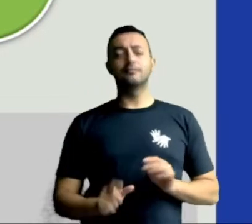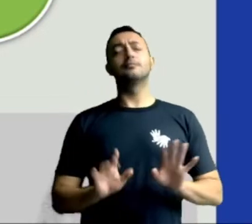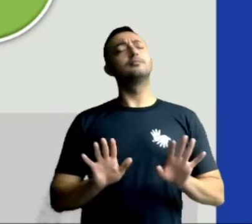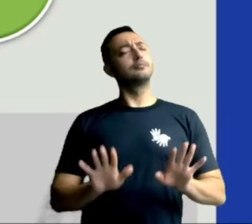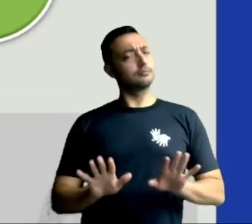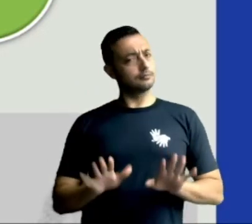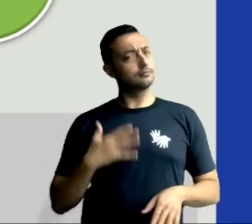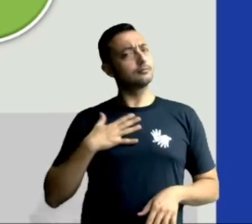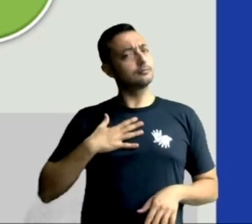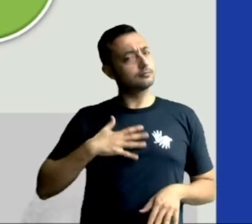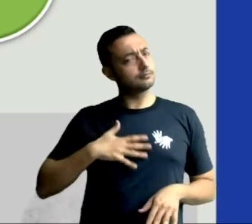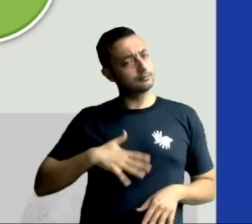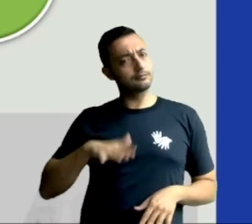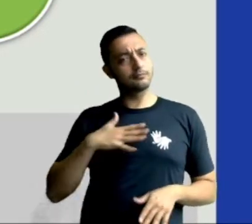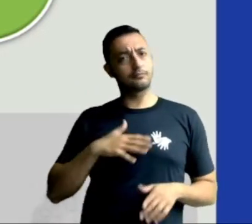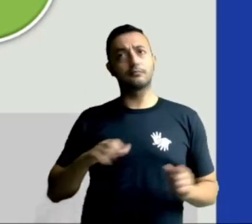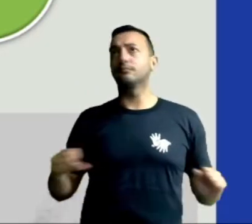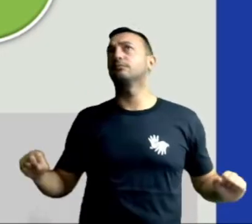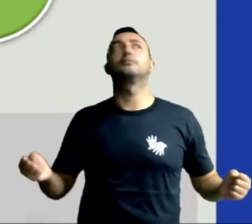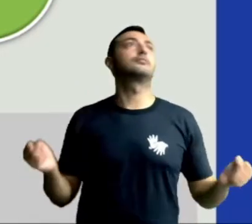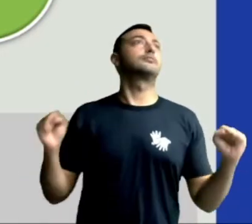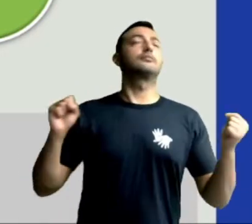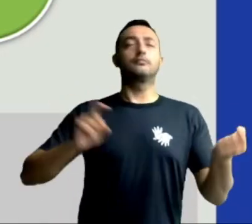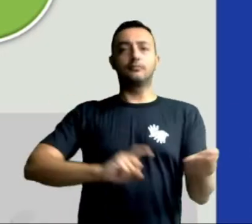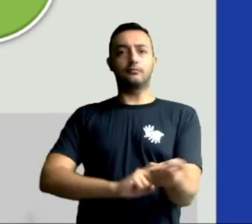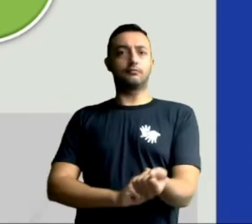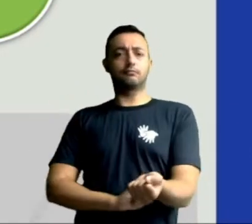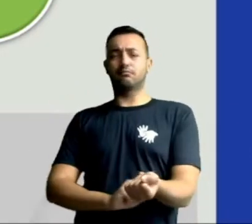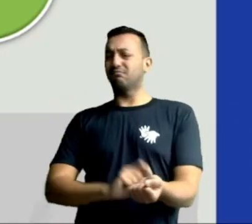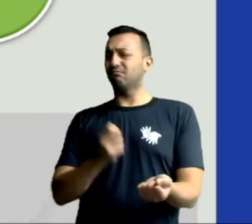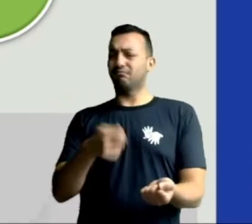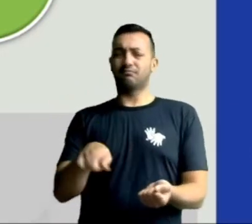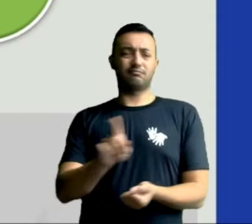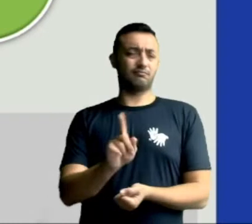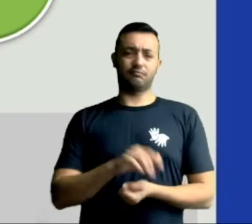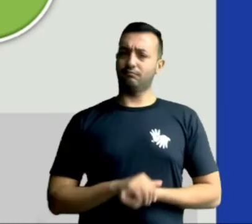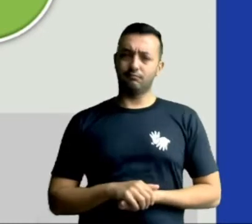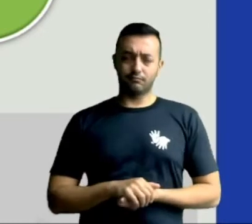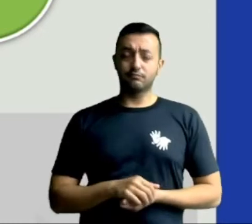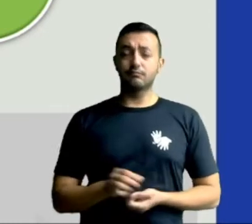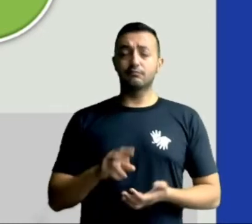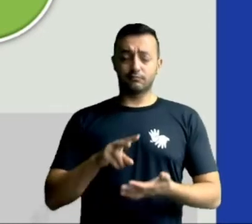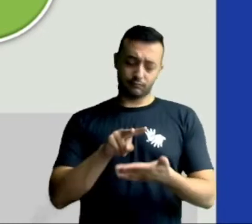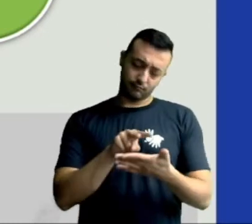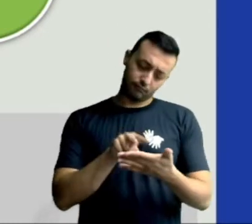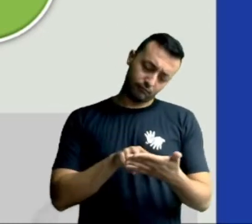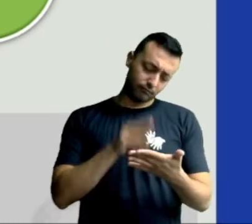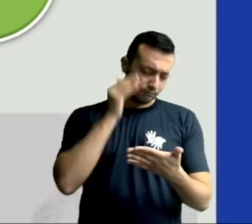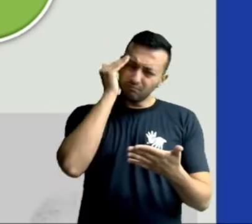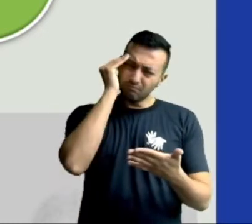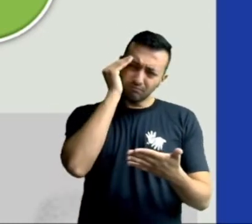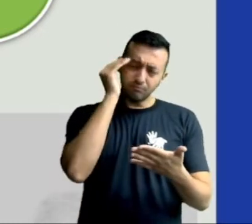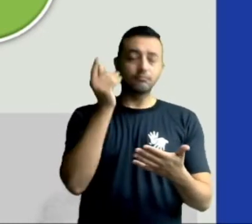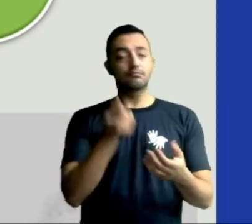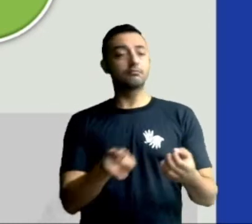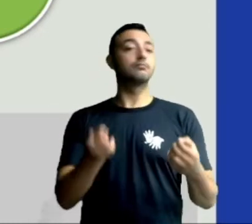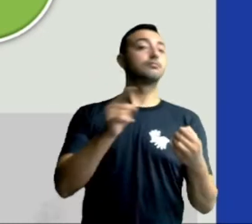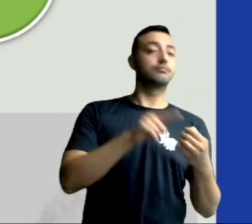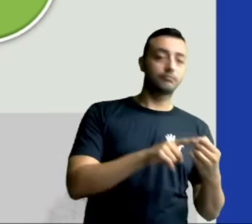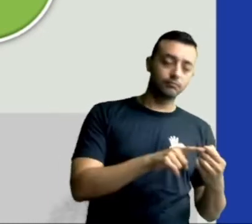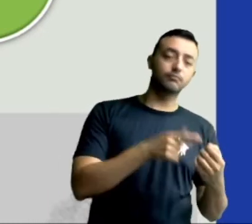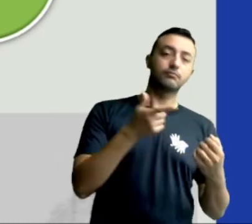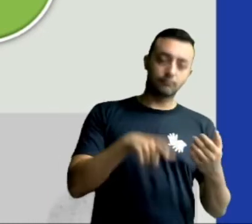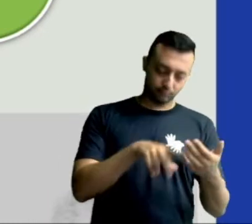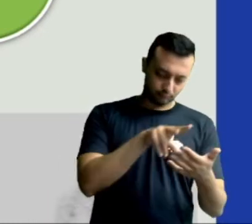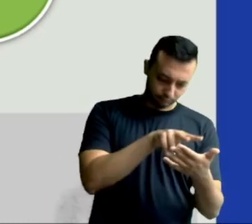precisa aquela agonia, aquela pressa. Se não compreender, volte e releia. Então, esse se não compreender, gente,